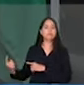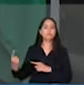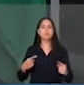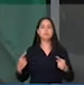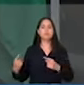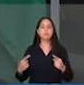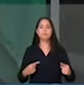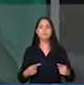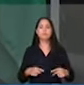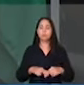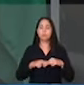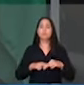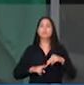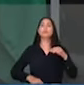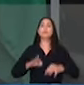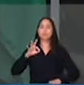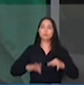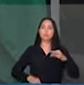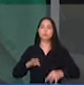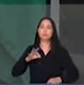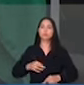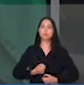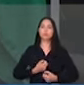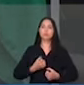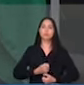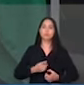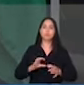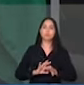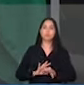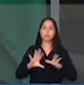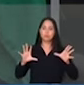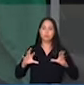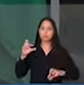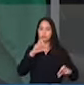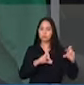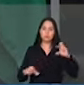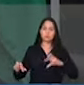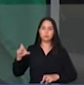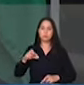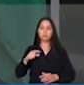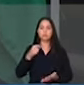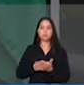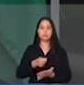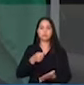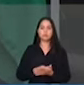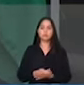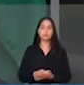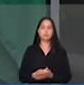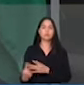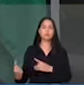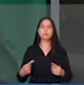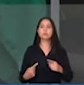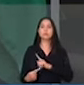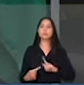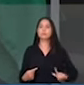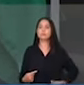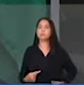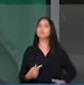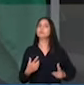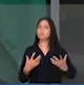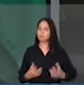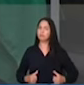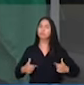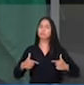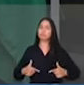do direito a liberdade de expressão e fiscalizador ferrenho deste governo quero também registrar uma